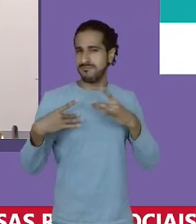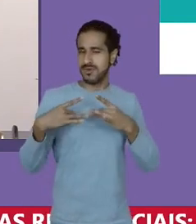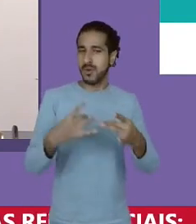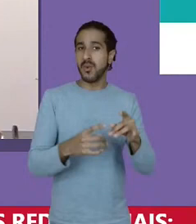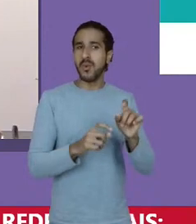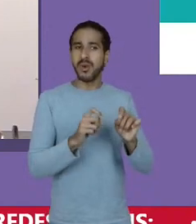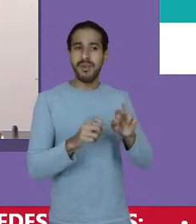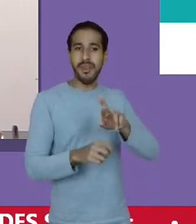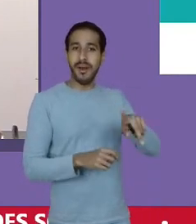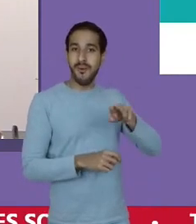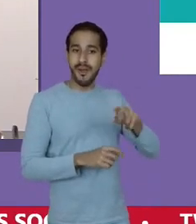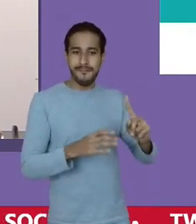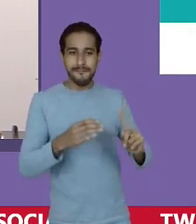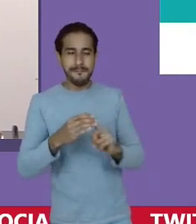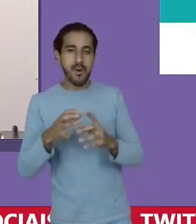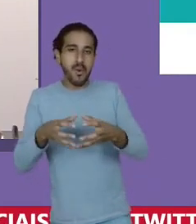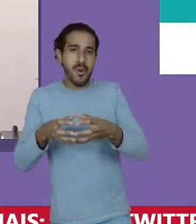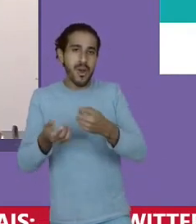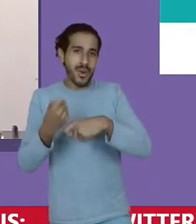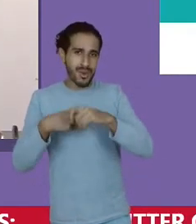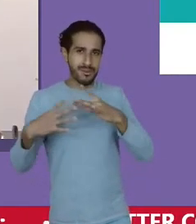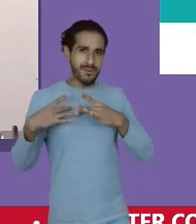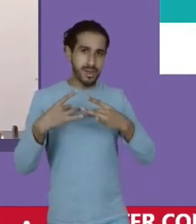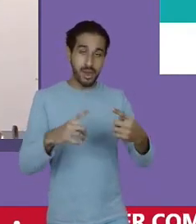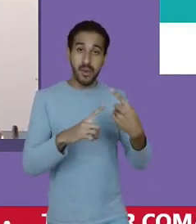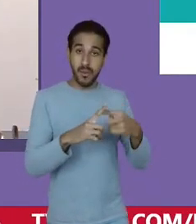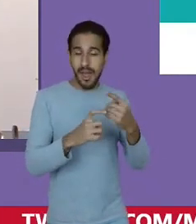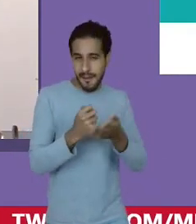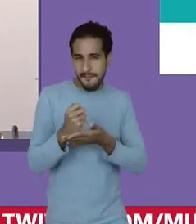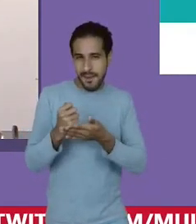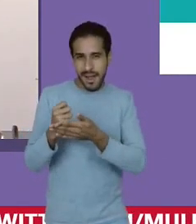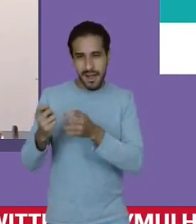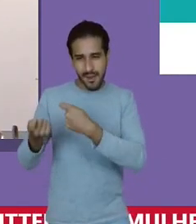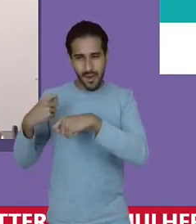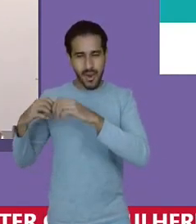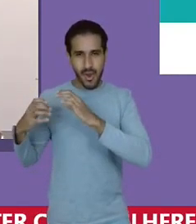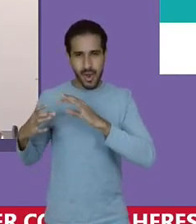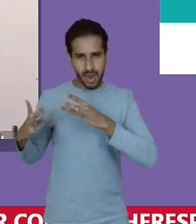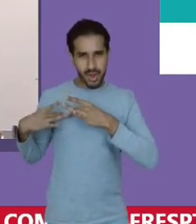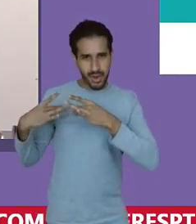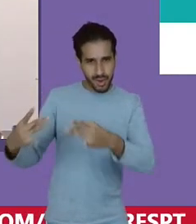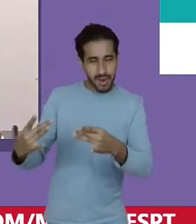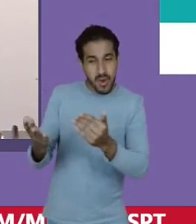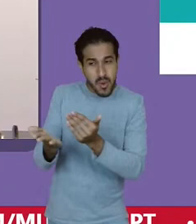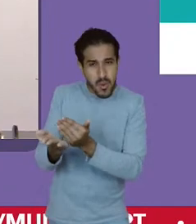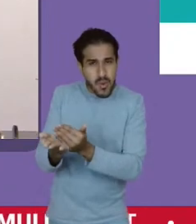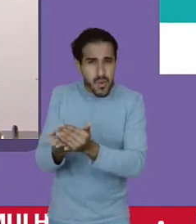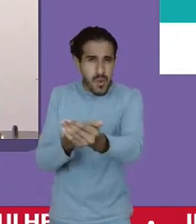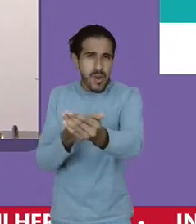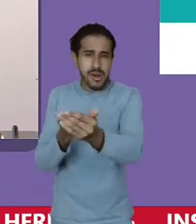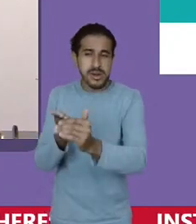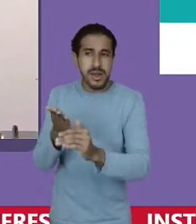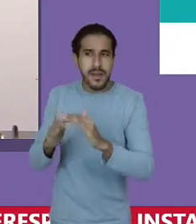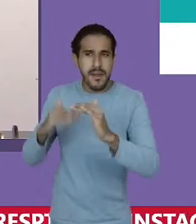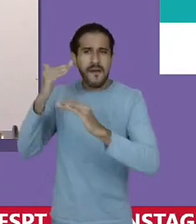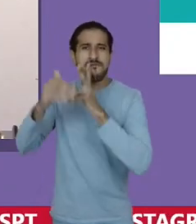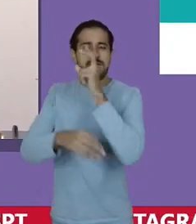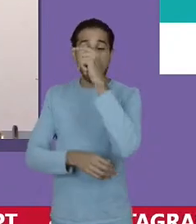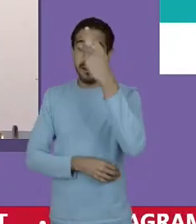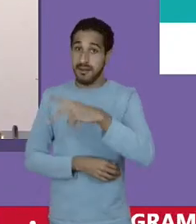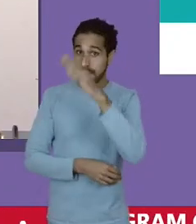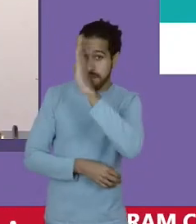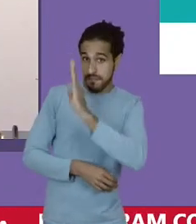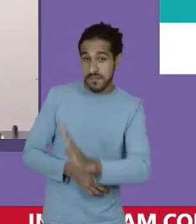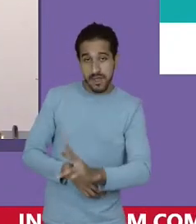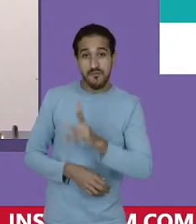falar o que não é economia solidária? Porque em sua origem, a economia solidária, ela nasce e se fortalece, e no Brasil